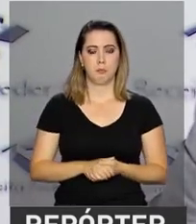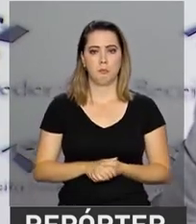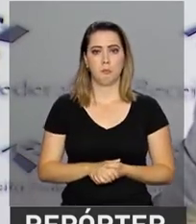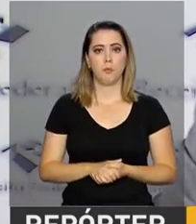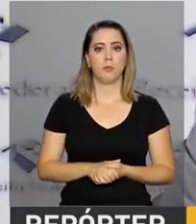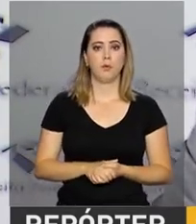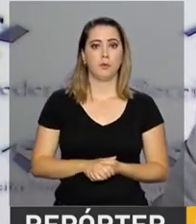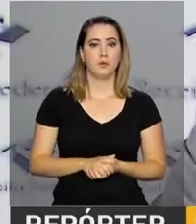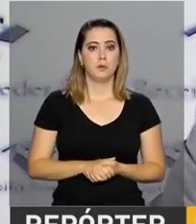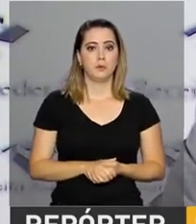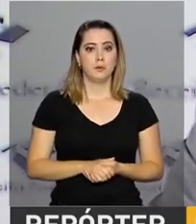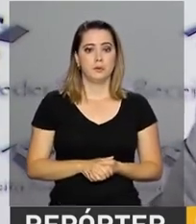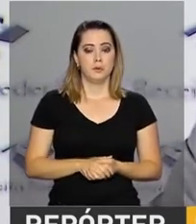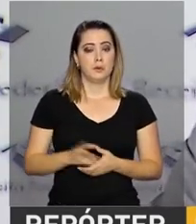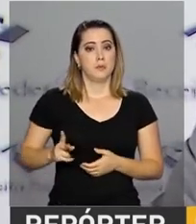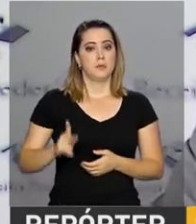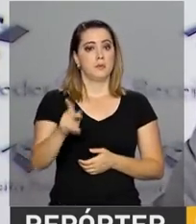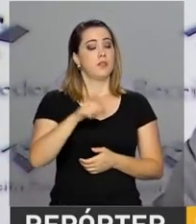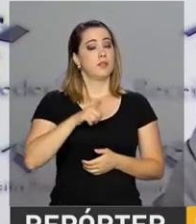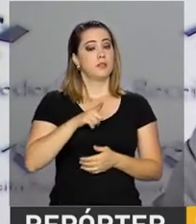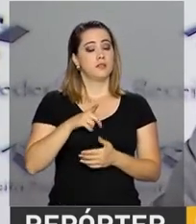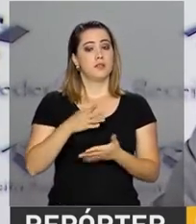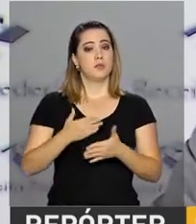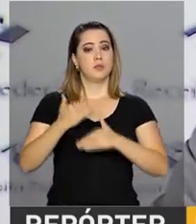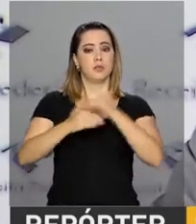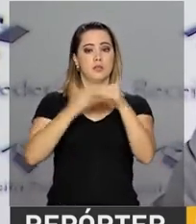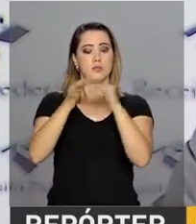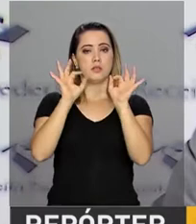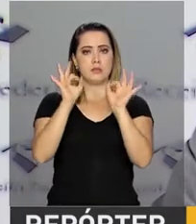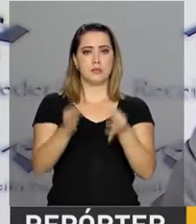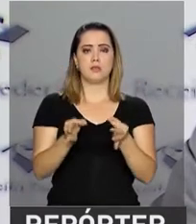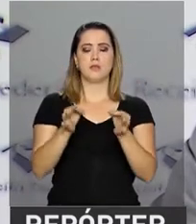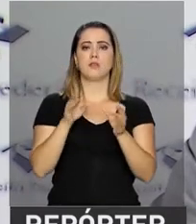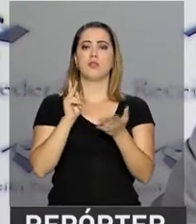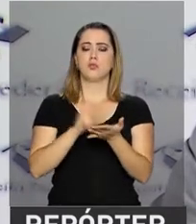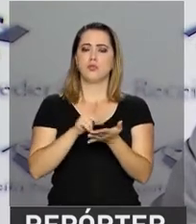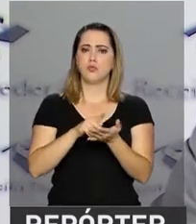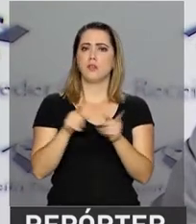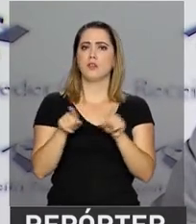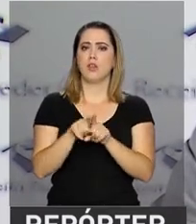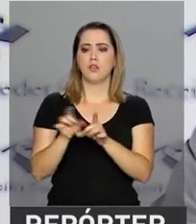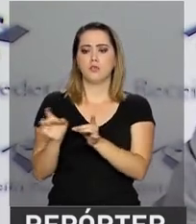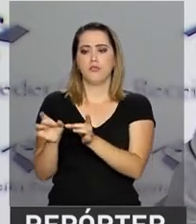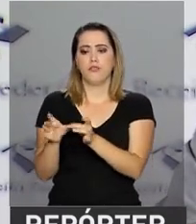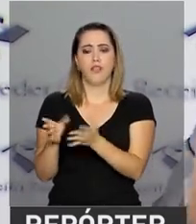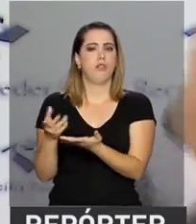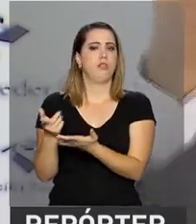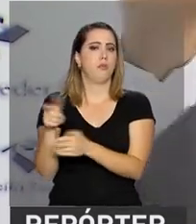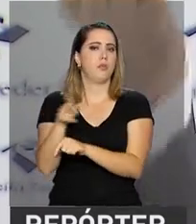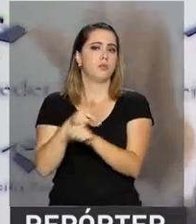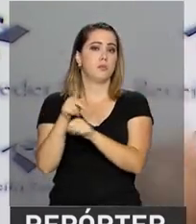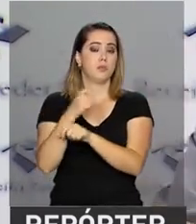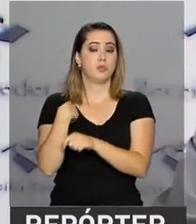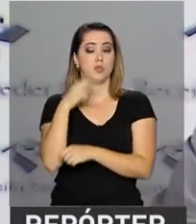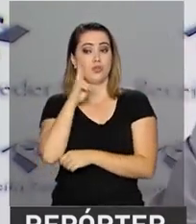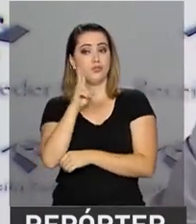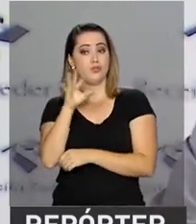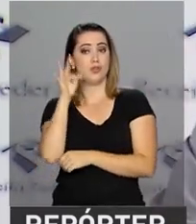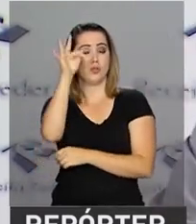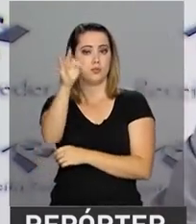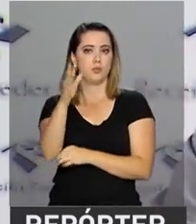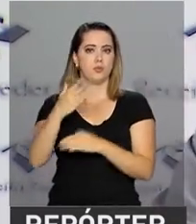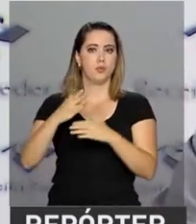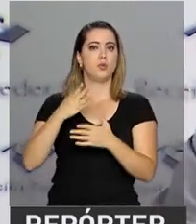importante, sempre que as importações apresentam um crescimento real, né, isso significa que nós estamos visualizando lá na frente